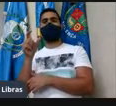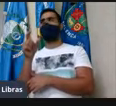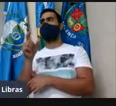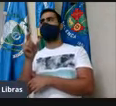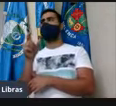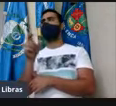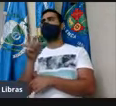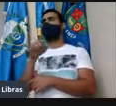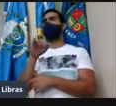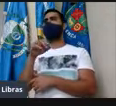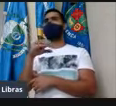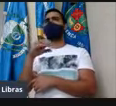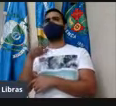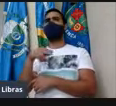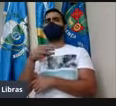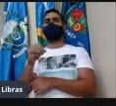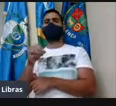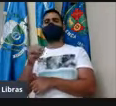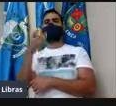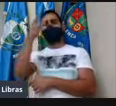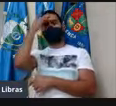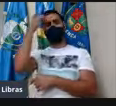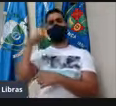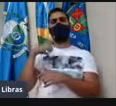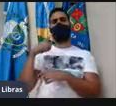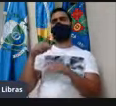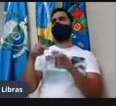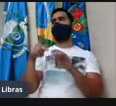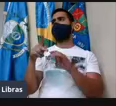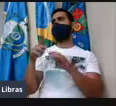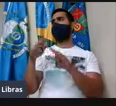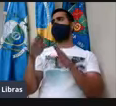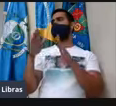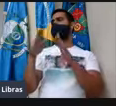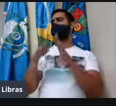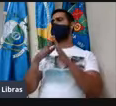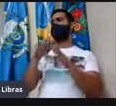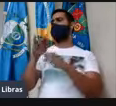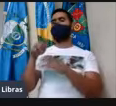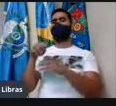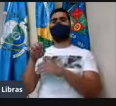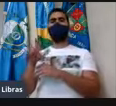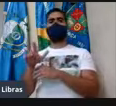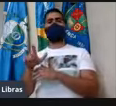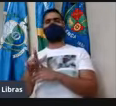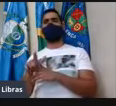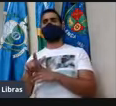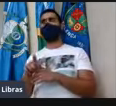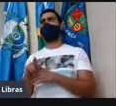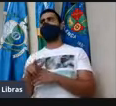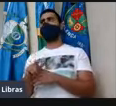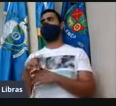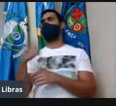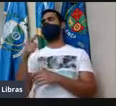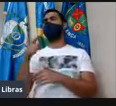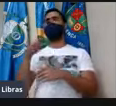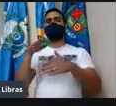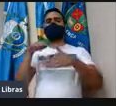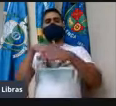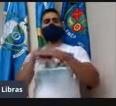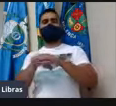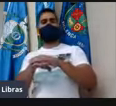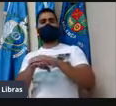morador destinado aos proprietários ou locatários de imóveis residenciais que não tenham garagem